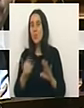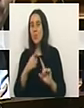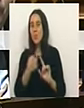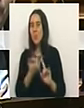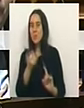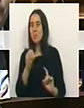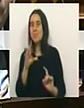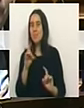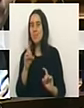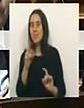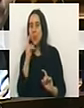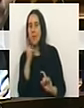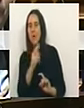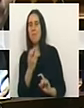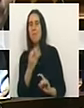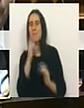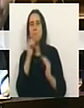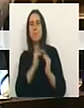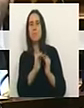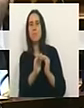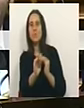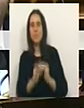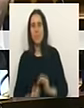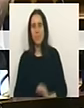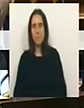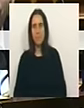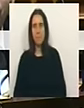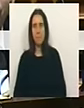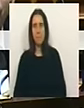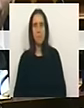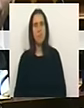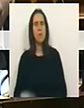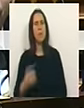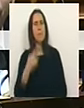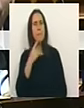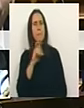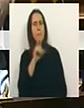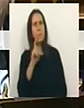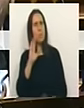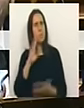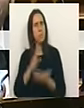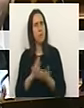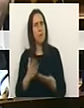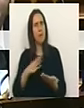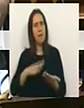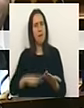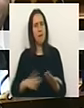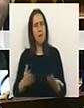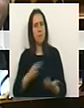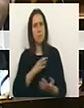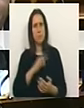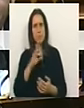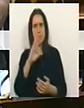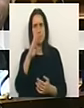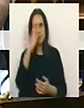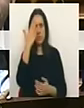ano de 2016, vemos que estabilizou. Queria finalmente fazer-lhe uma pergunta, Sr. Primeiro-Ministro, dado